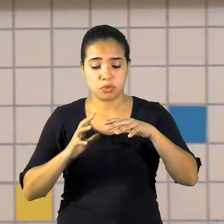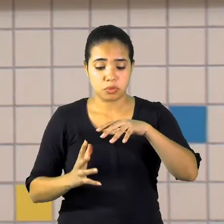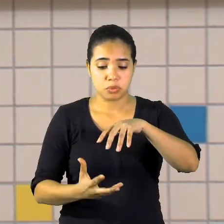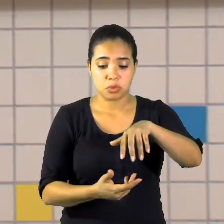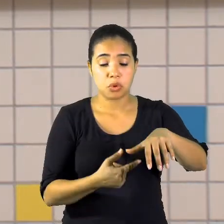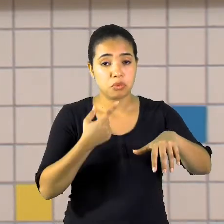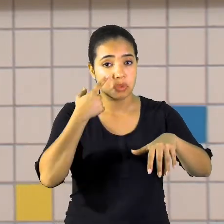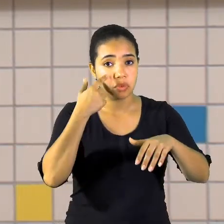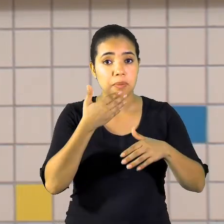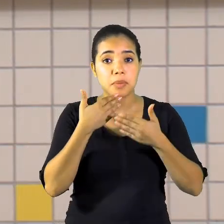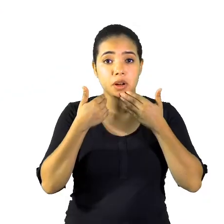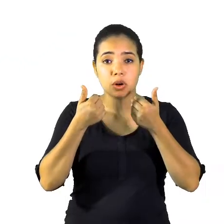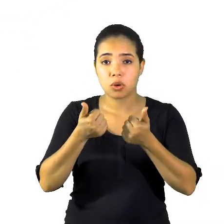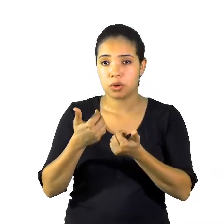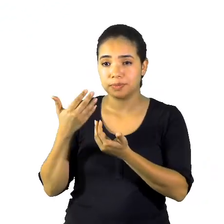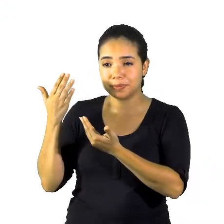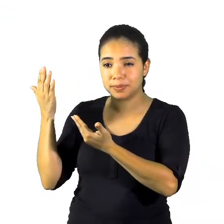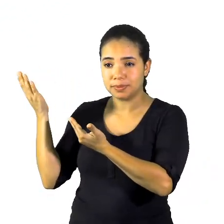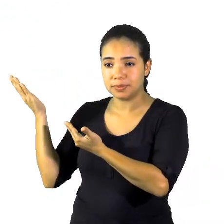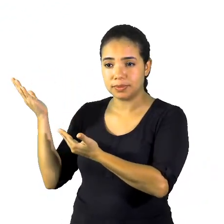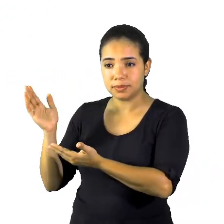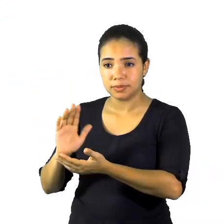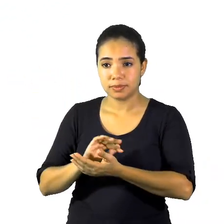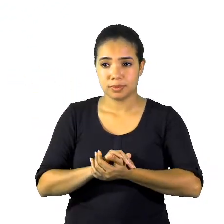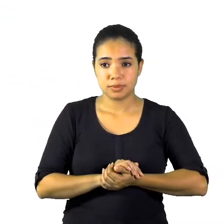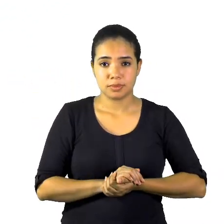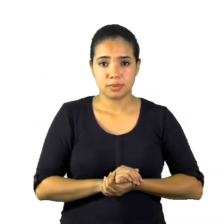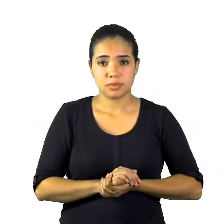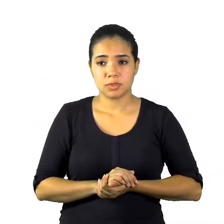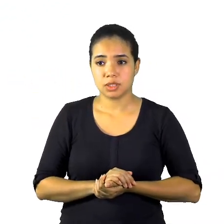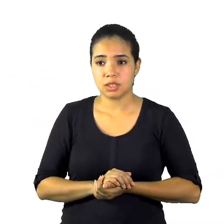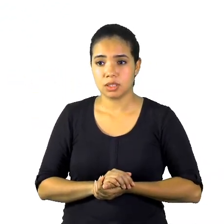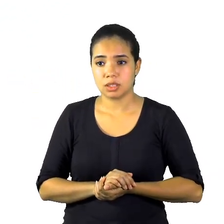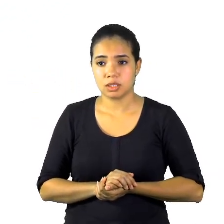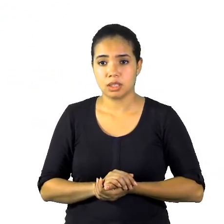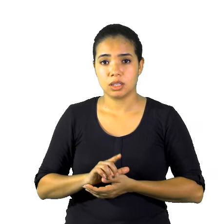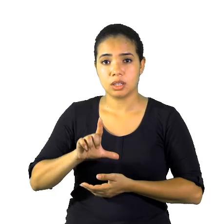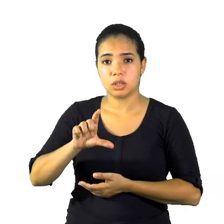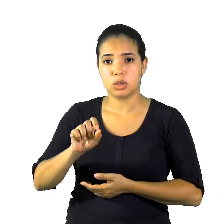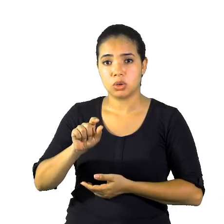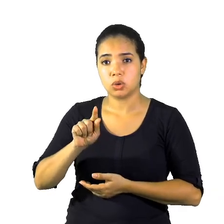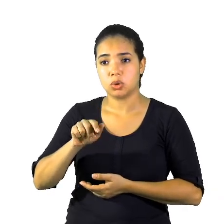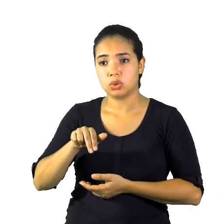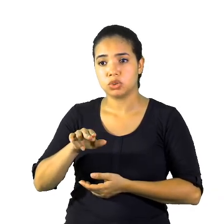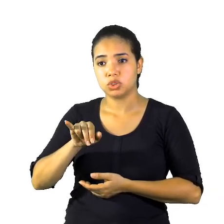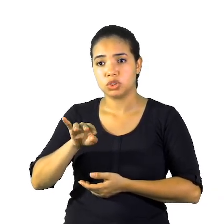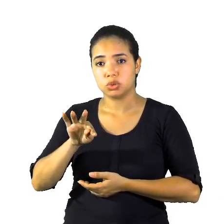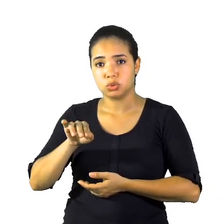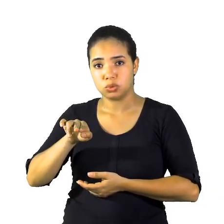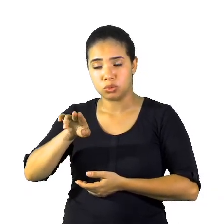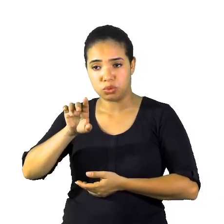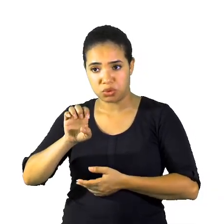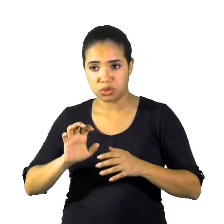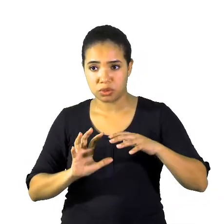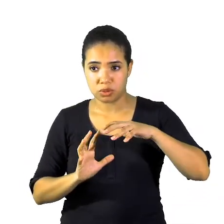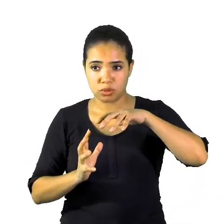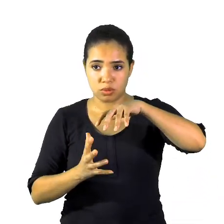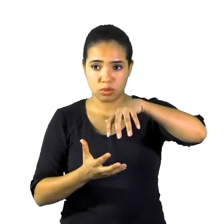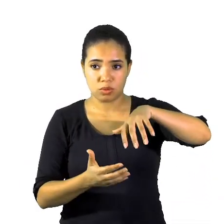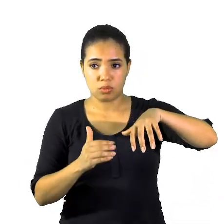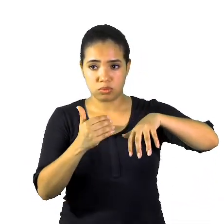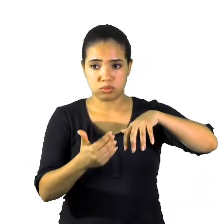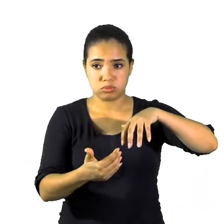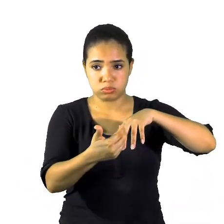para ver melhor? Olha só. A latitude é a partir da linha do Equador, enquanto que a longitude é a partir do meridiano